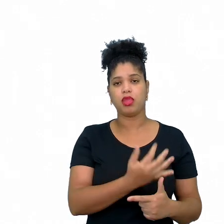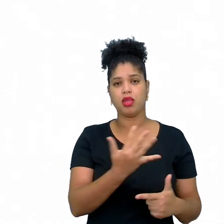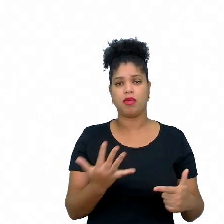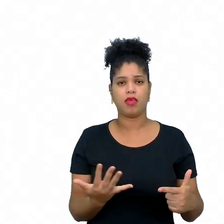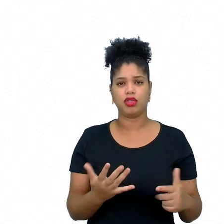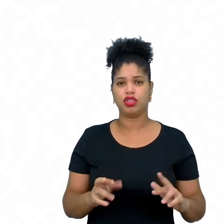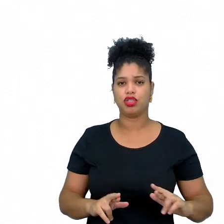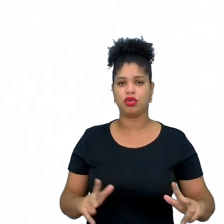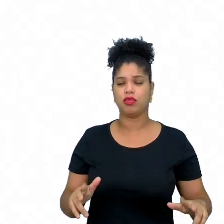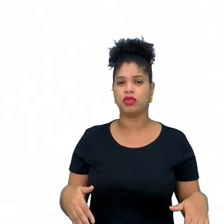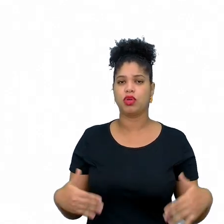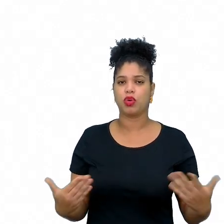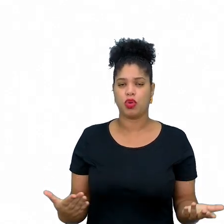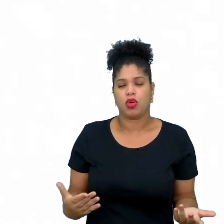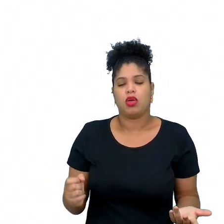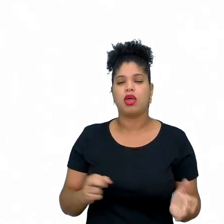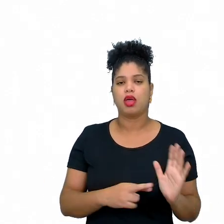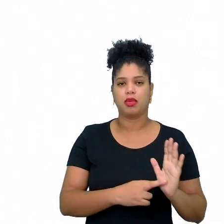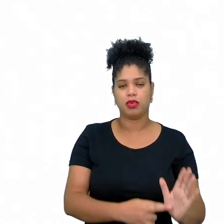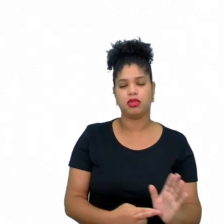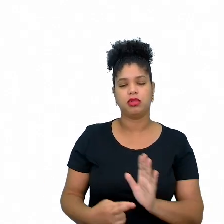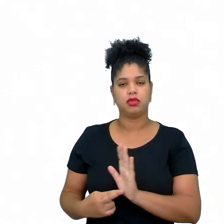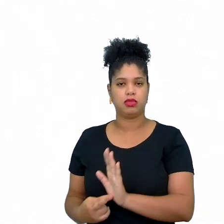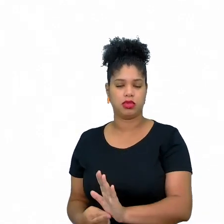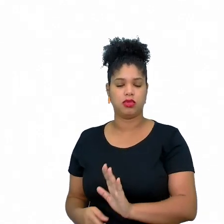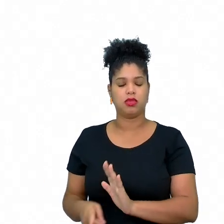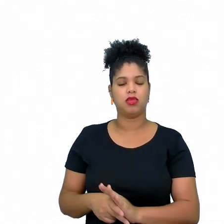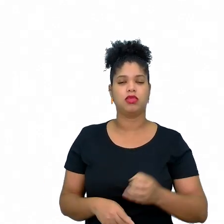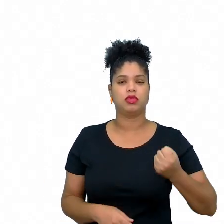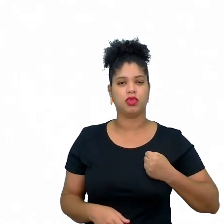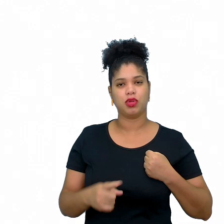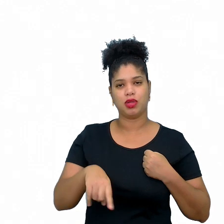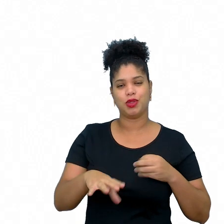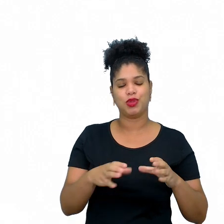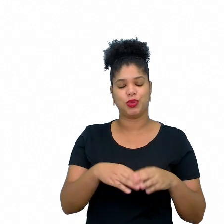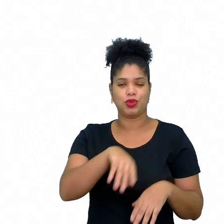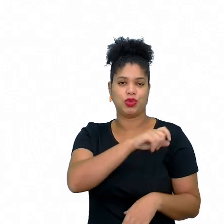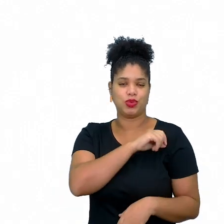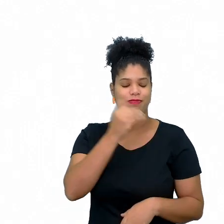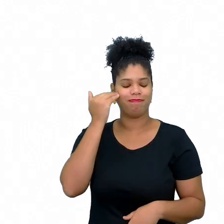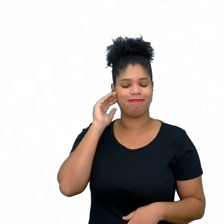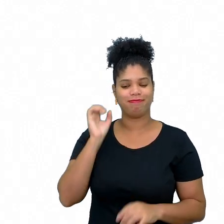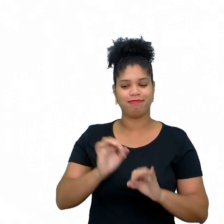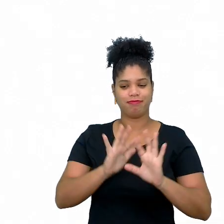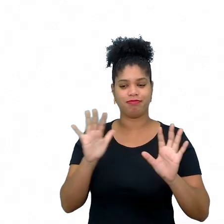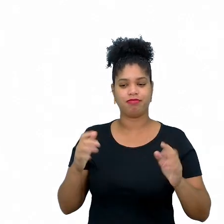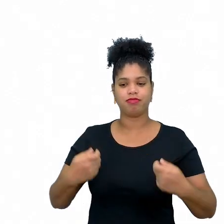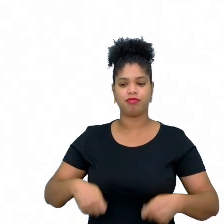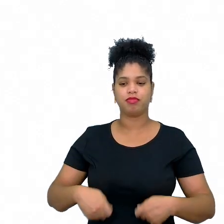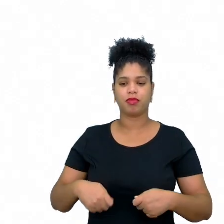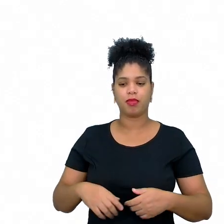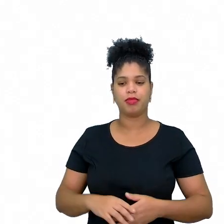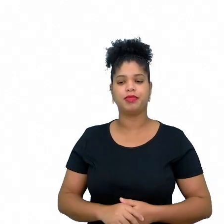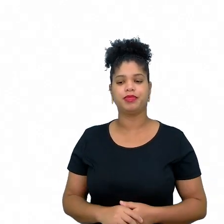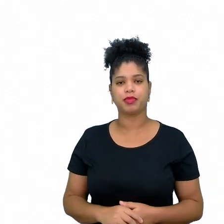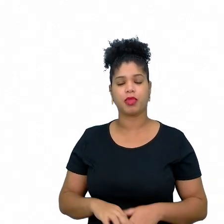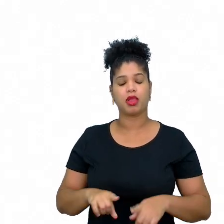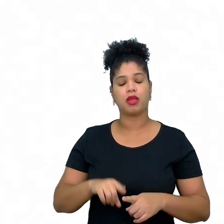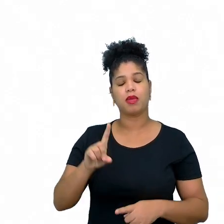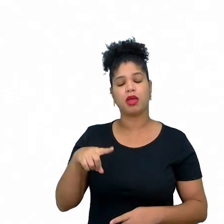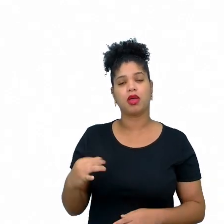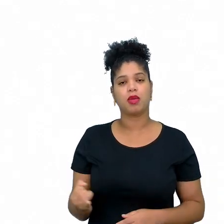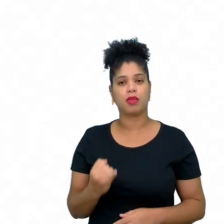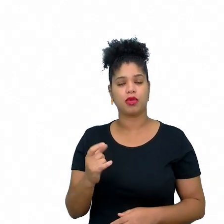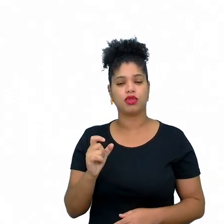essas diferentes representações numéricas, esses alunos precisam ter esclarecidos, né? E também a importância das